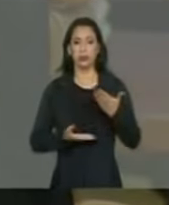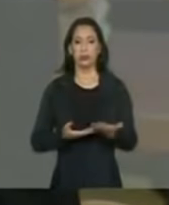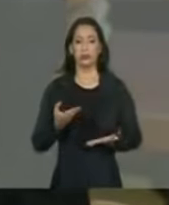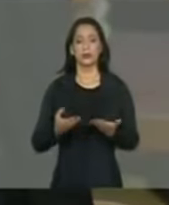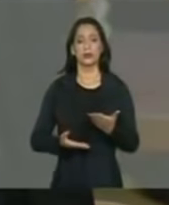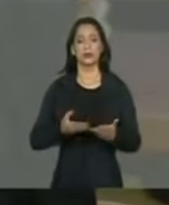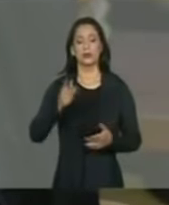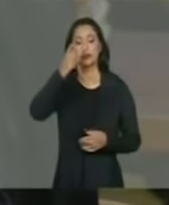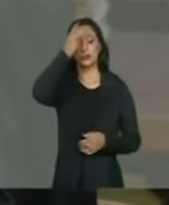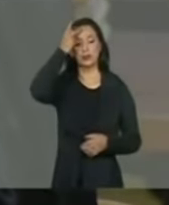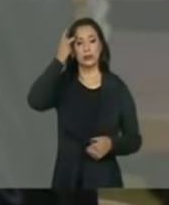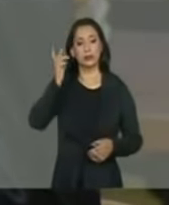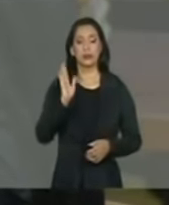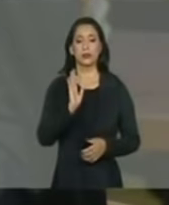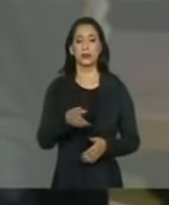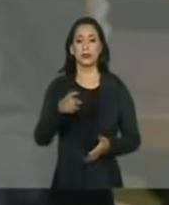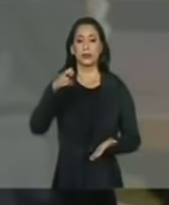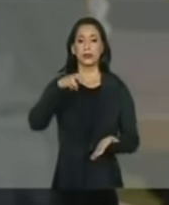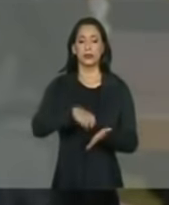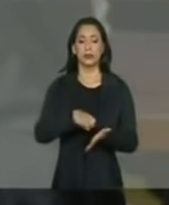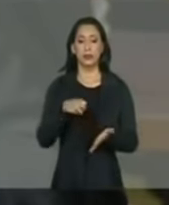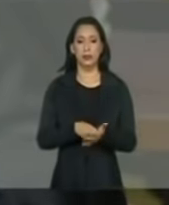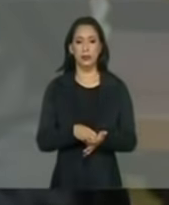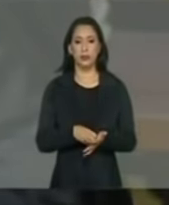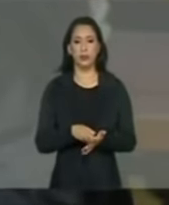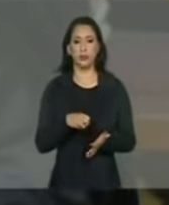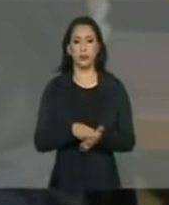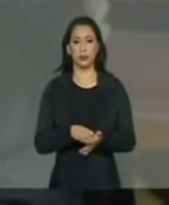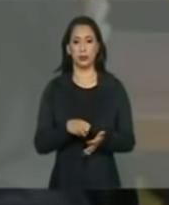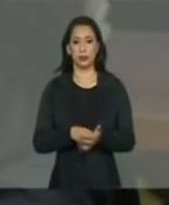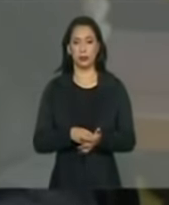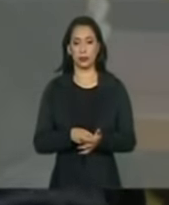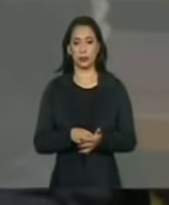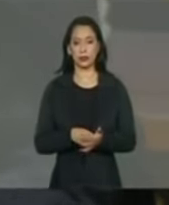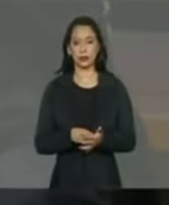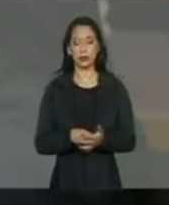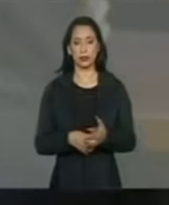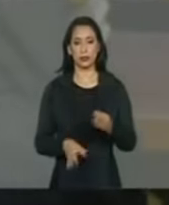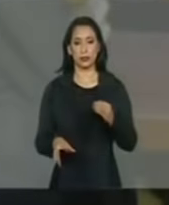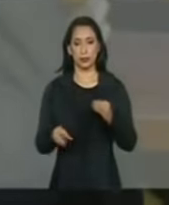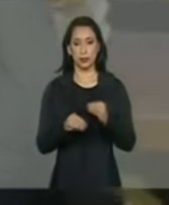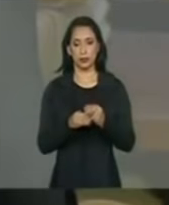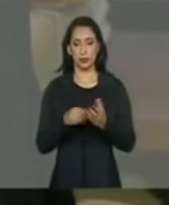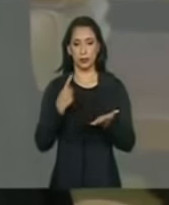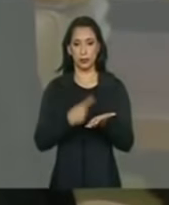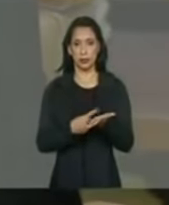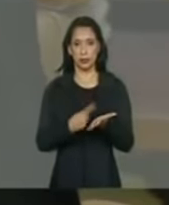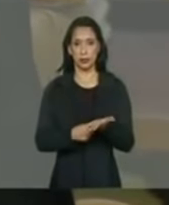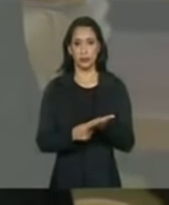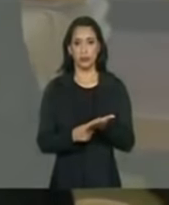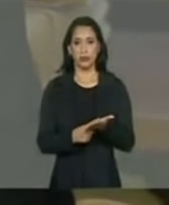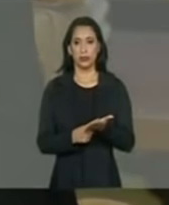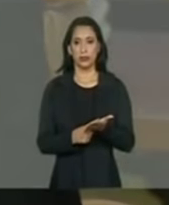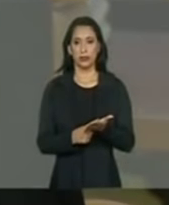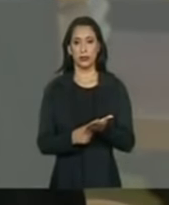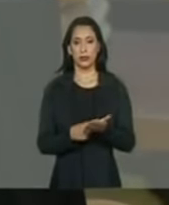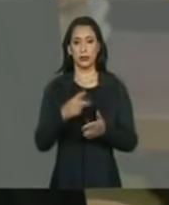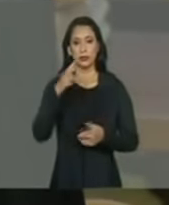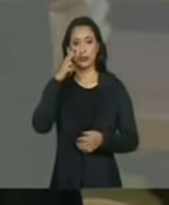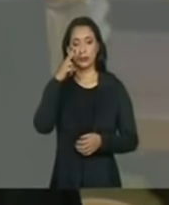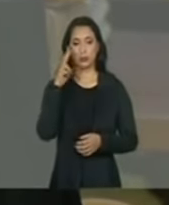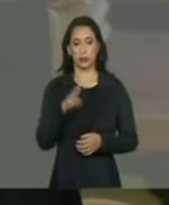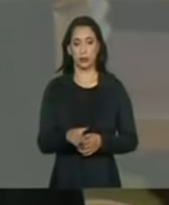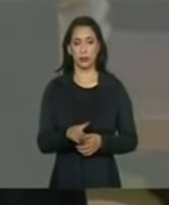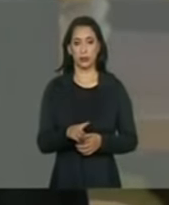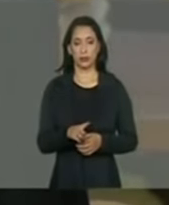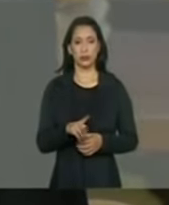definitivamente condenadas foi o que fiz consignado a ementa de acórdão possa que são nesses termos o senhor presidente não